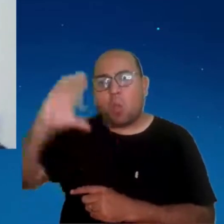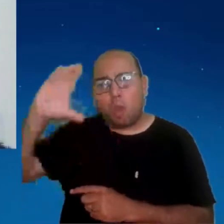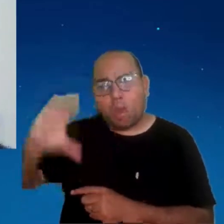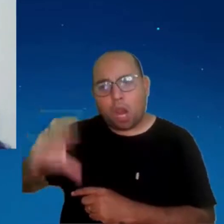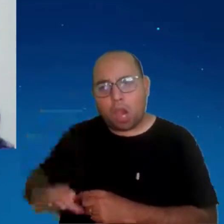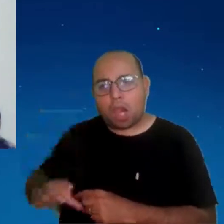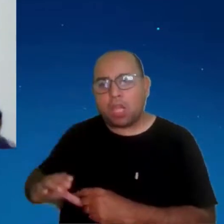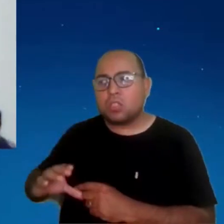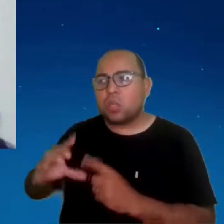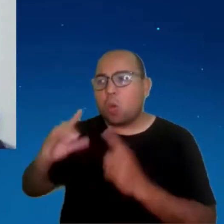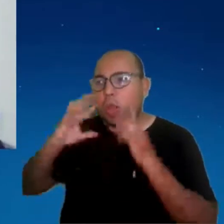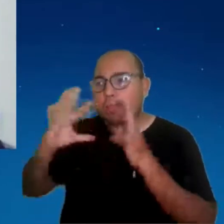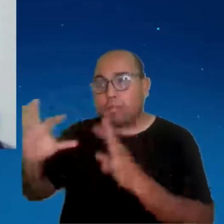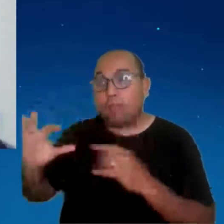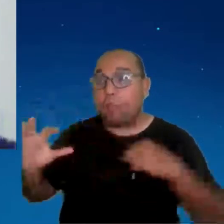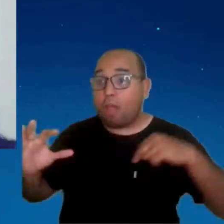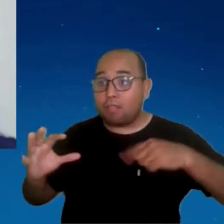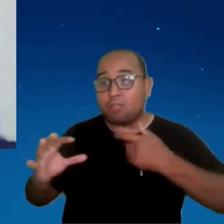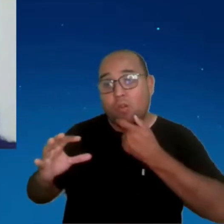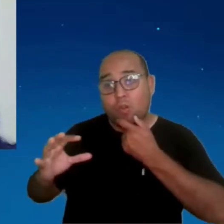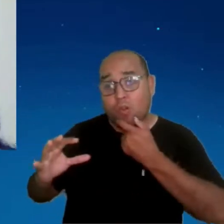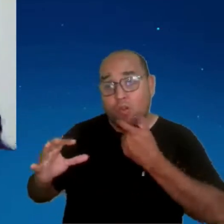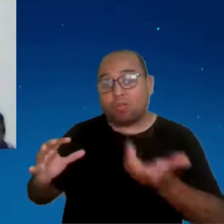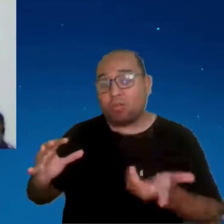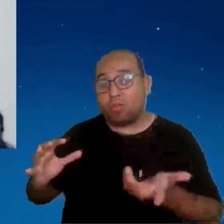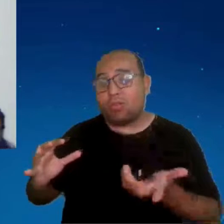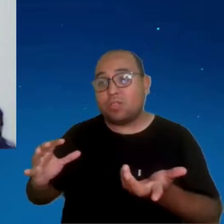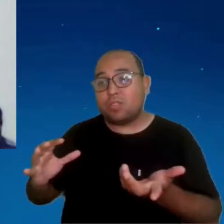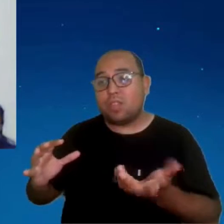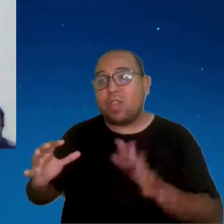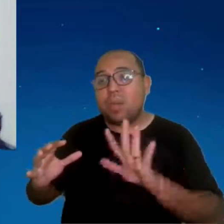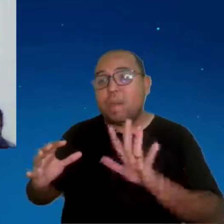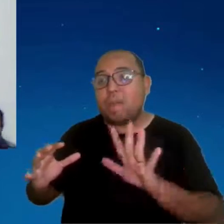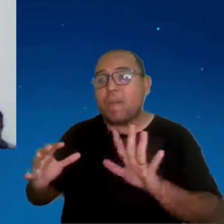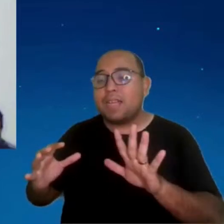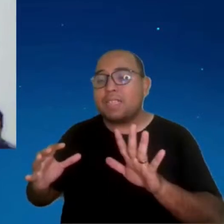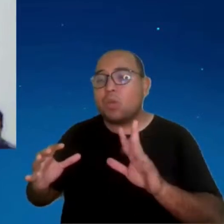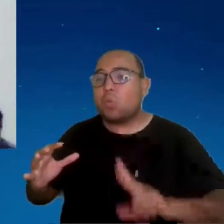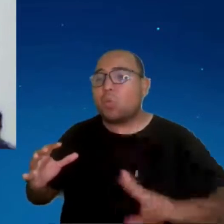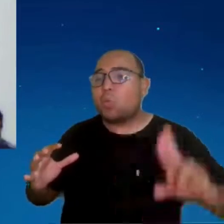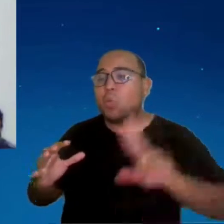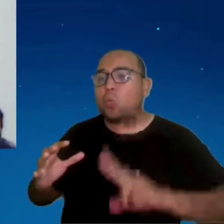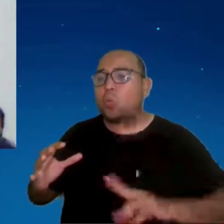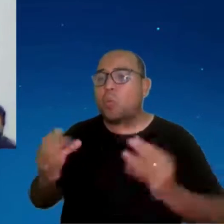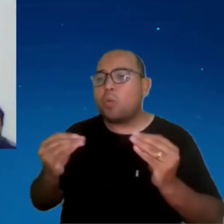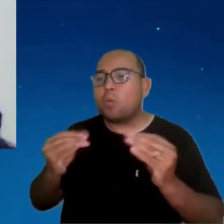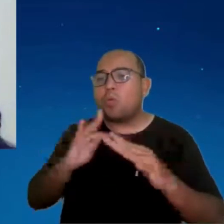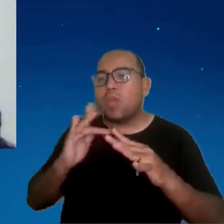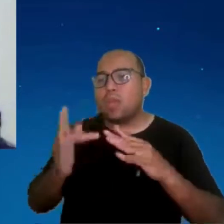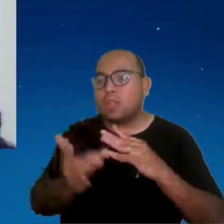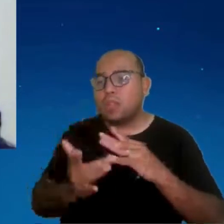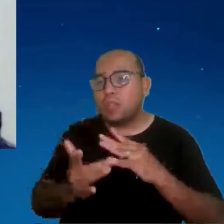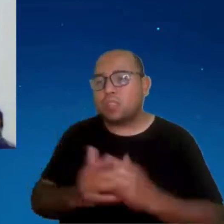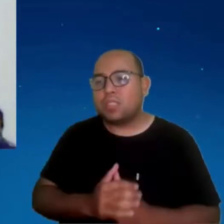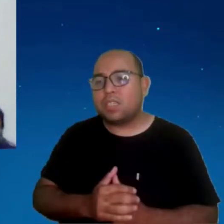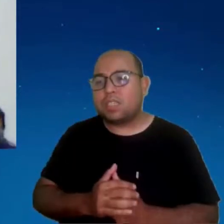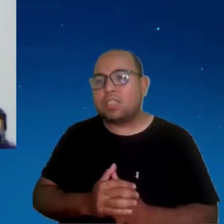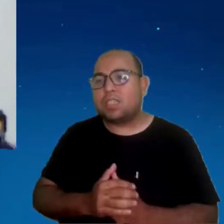atendo mesmo daqui, mas eu também uso bastante as redes sociais e as